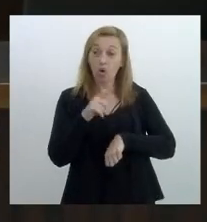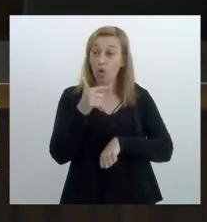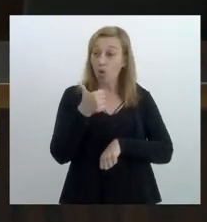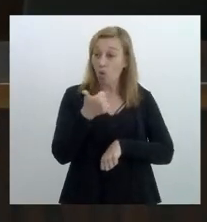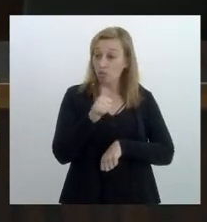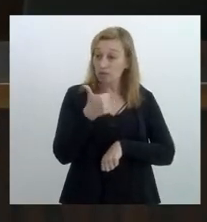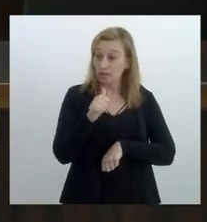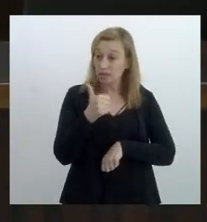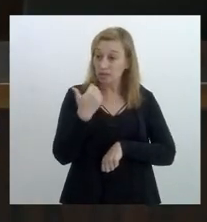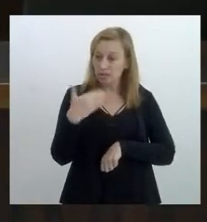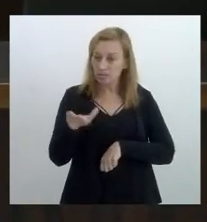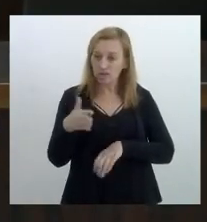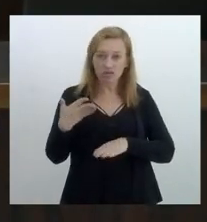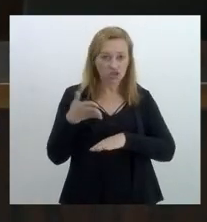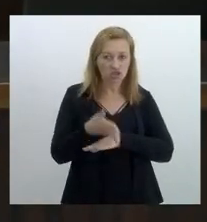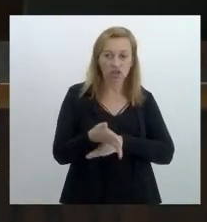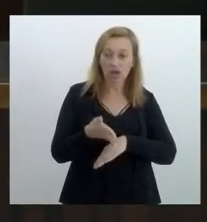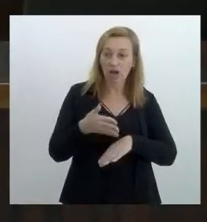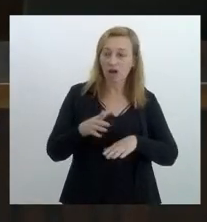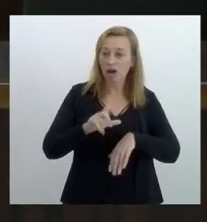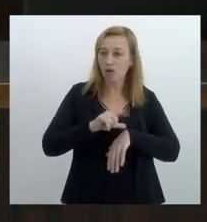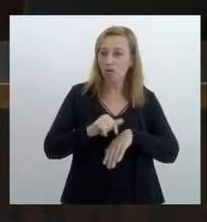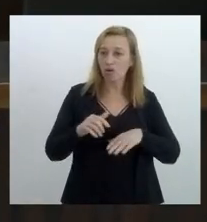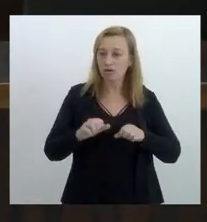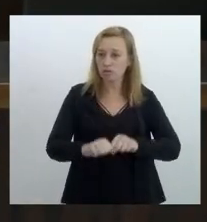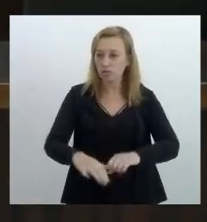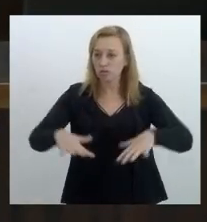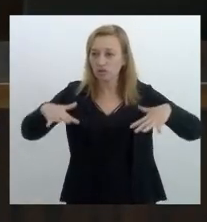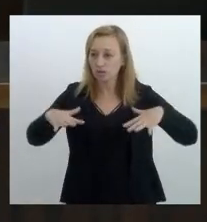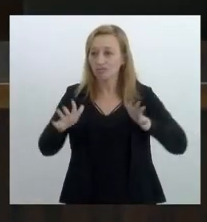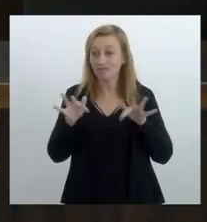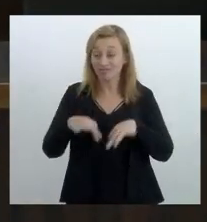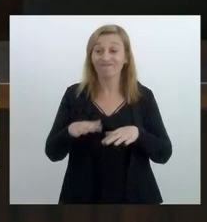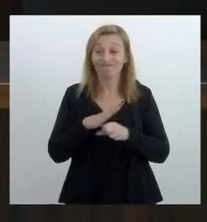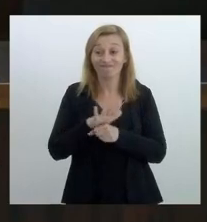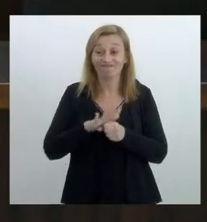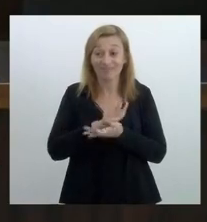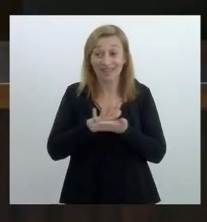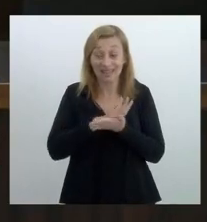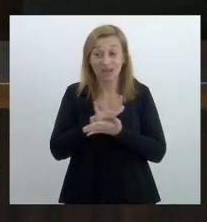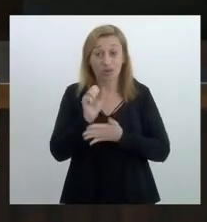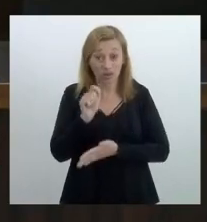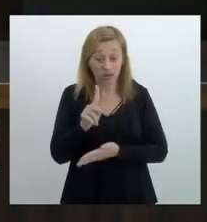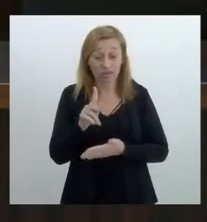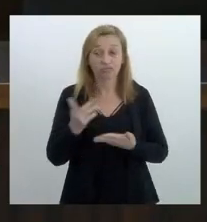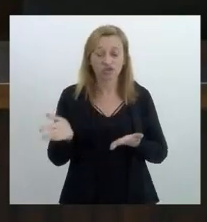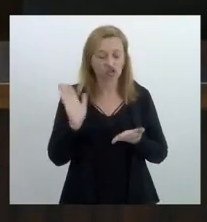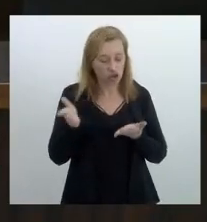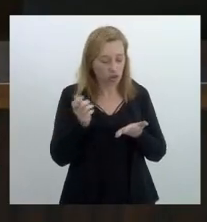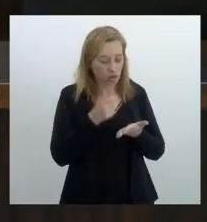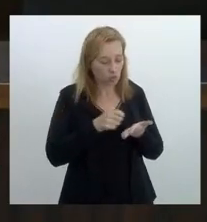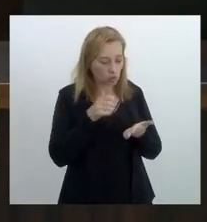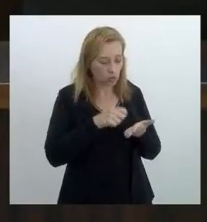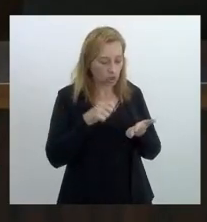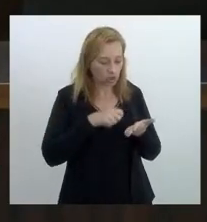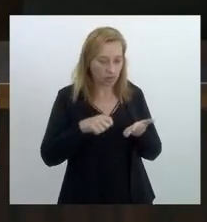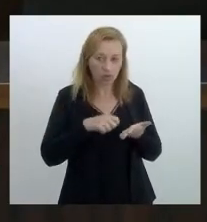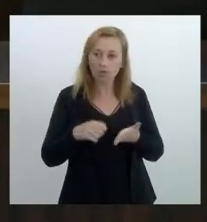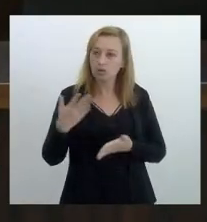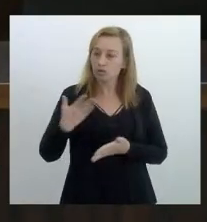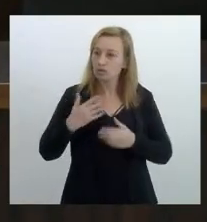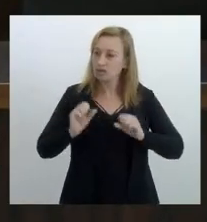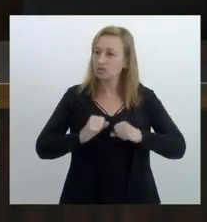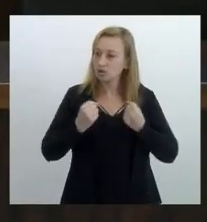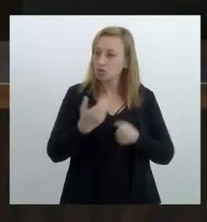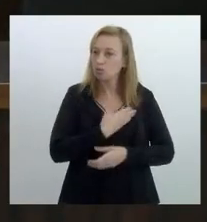11h30, chega a hora do plenário e a gente ainda não acabou. Tá bom? Eu já anotei do nosso